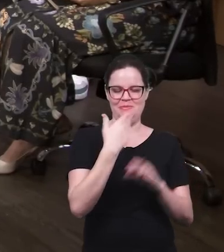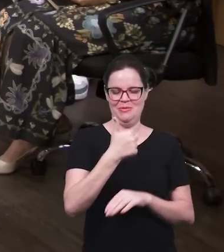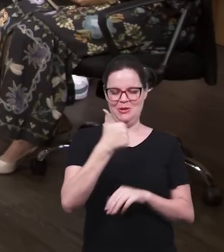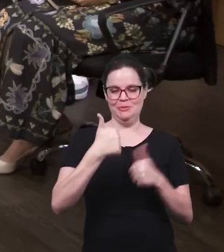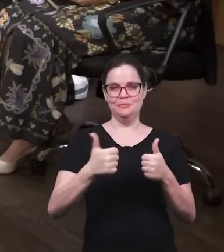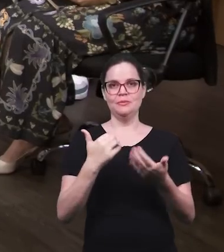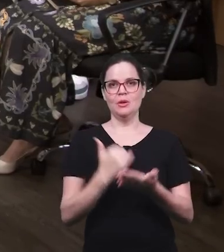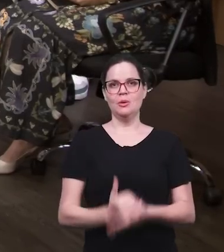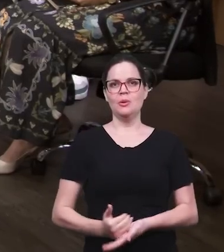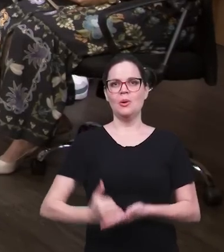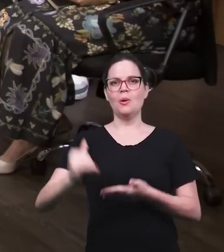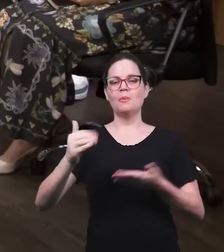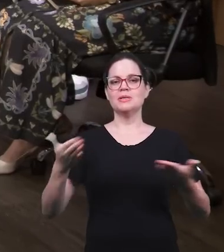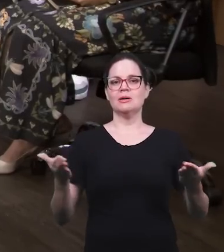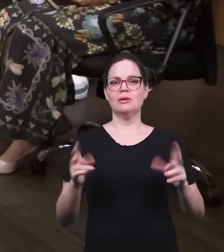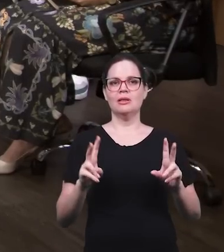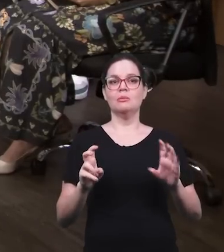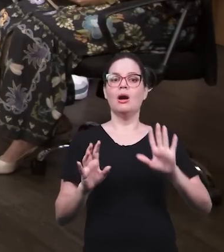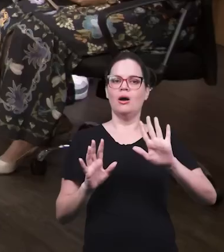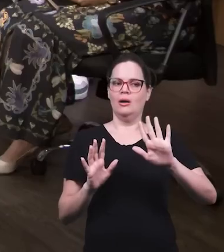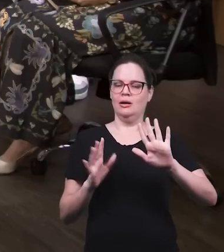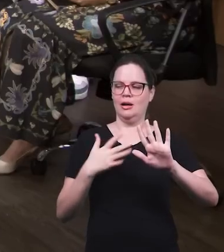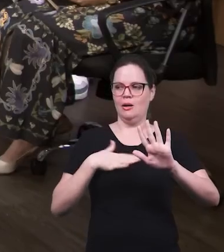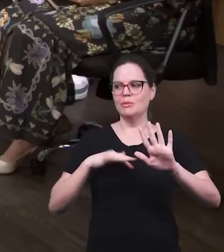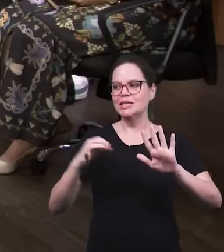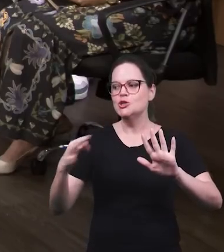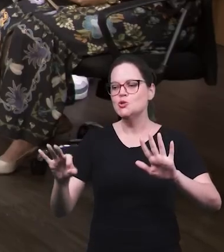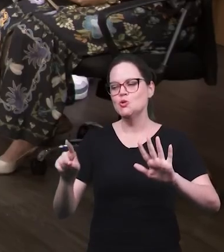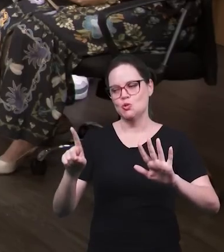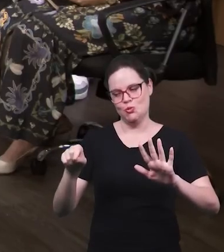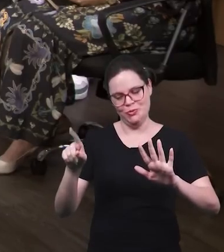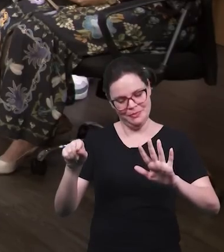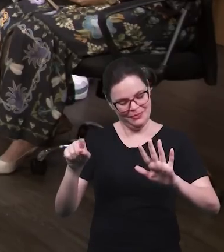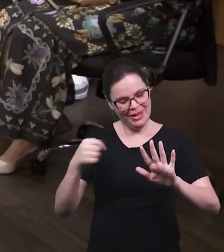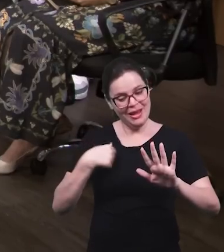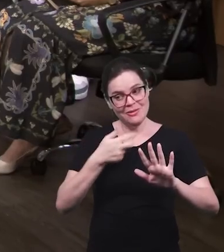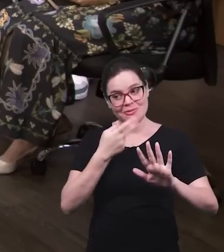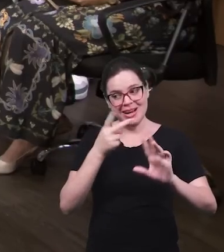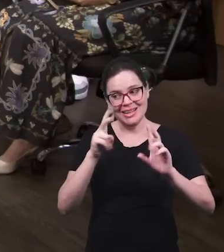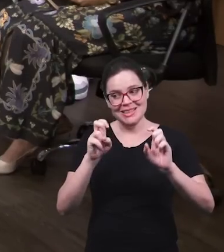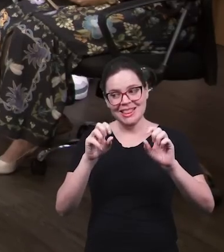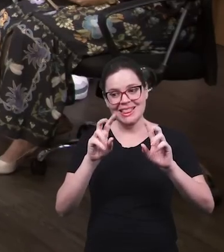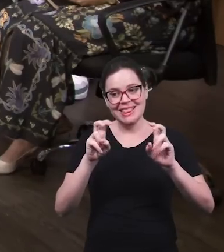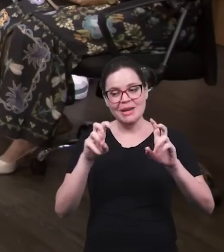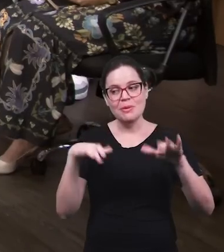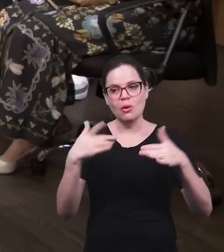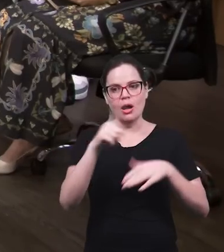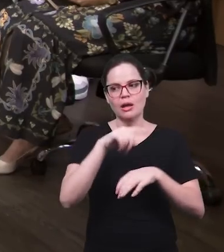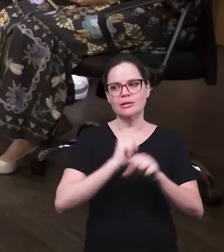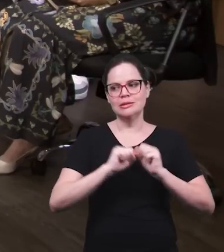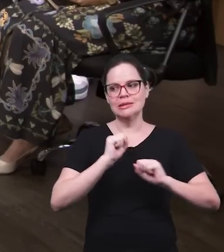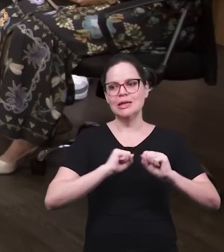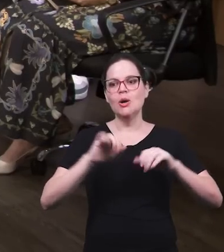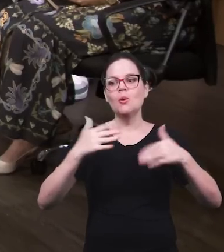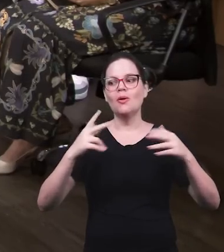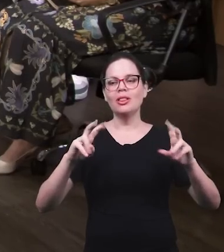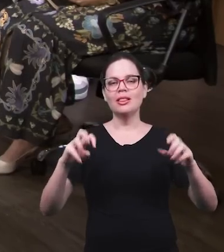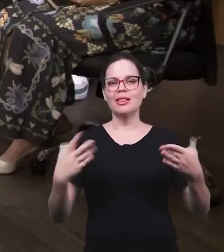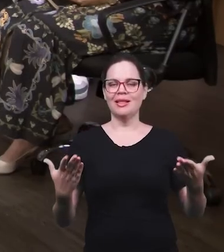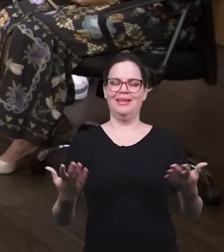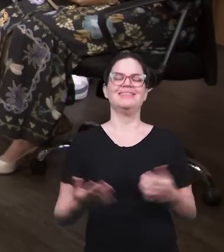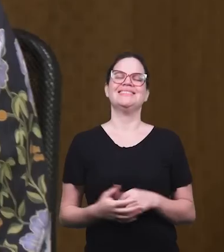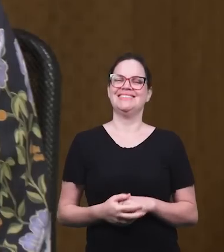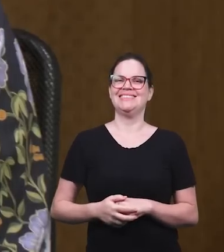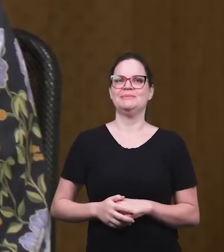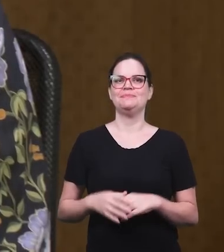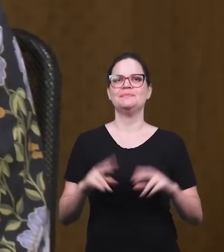pastor? Então vamos começar, pastor, que o tema... Olha só, isso. Você tem que falar sobre o tema. Fala sobre o tema. Está todo mundo esperando qual é o tema desse programa.